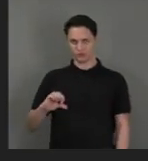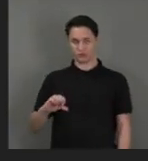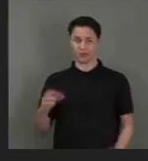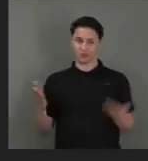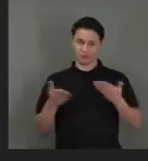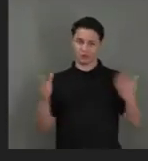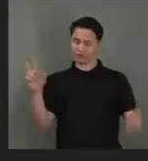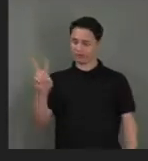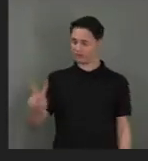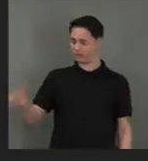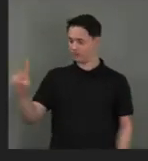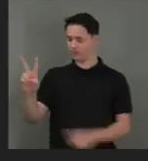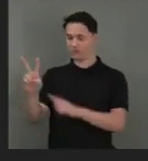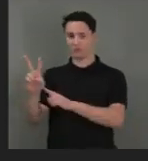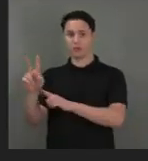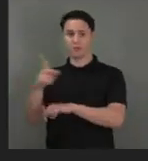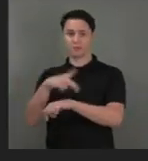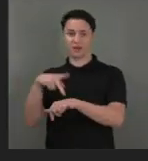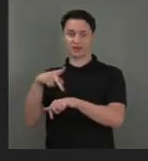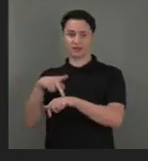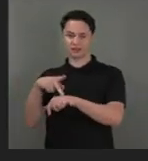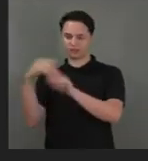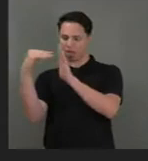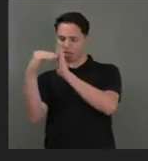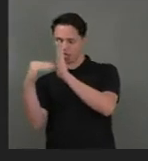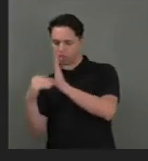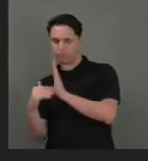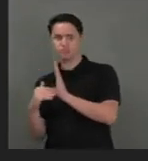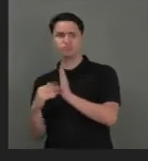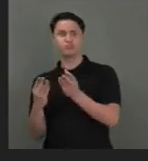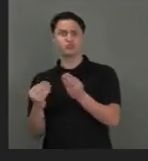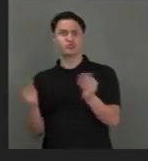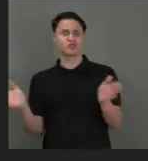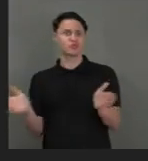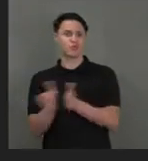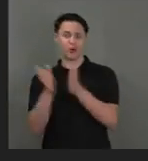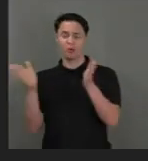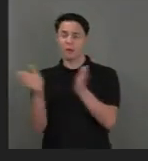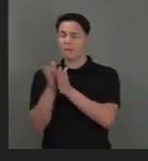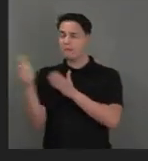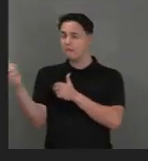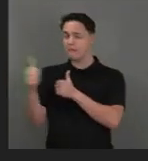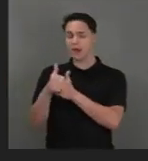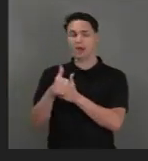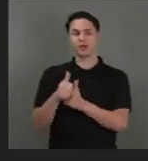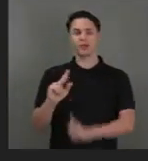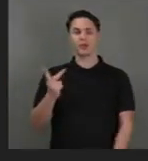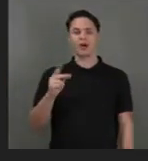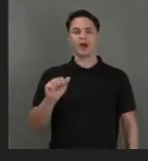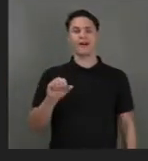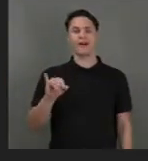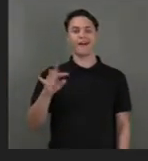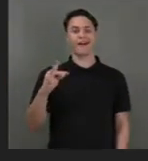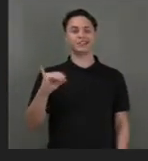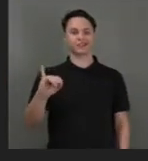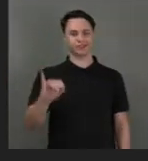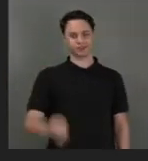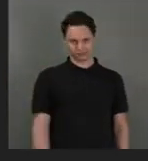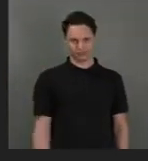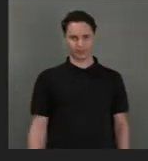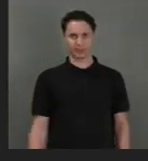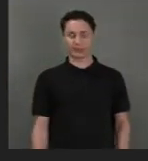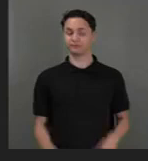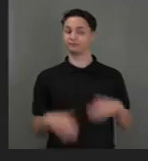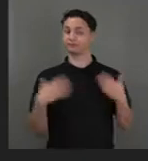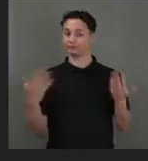a Venezuela, mais pobre ao lado do Haiti, né? Um dos países mais pobres da América Latina. Olha